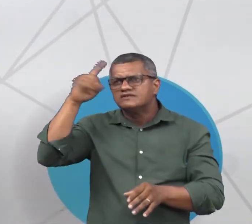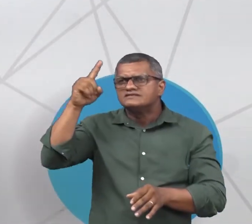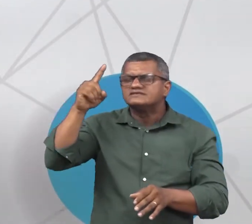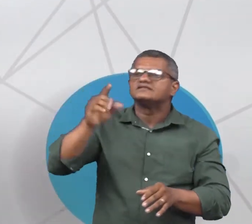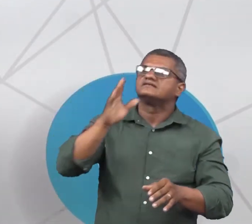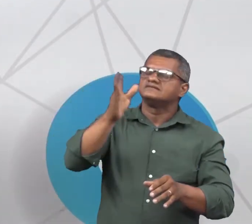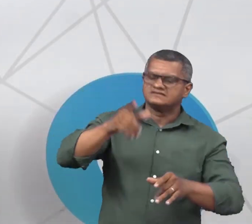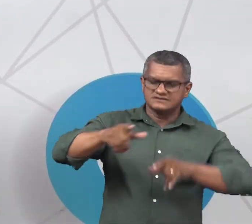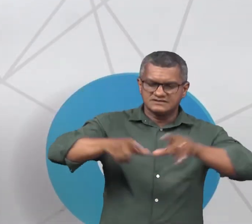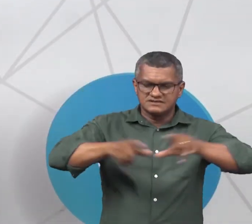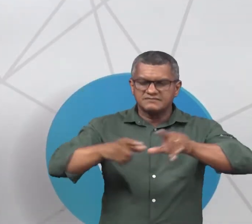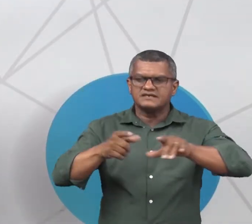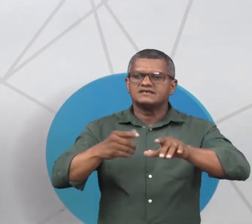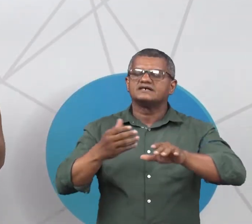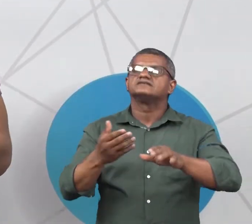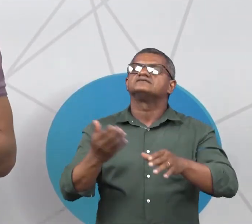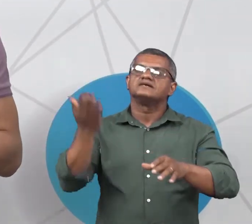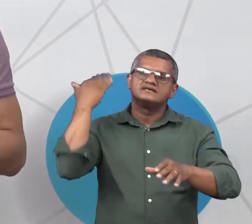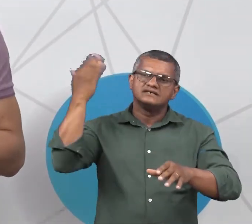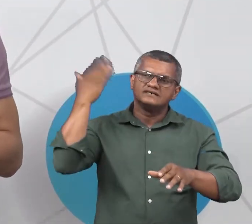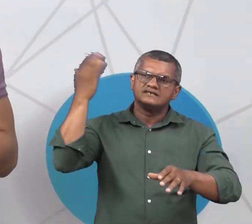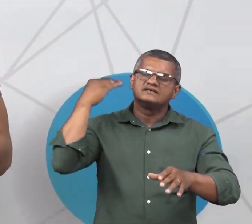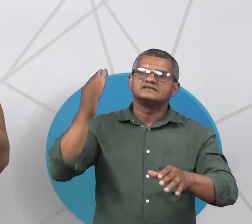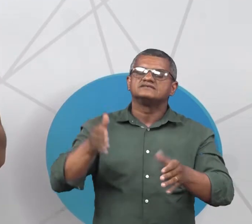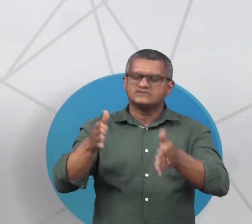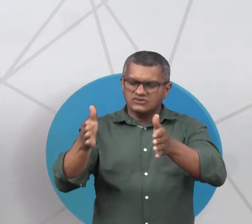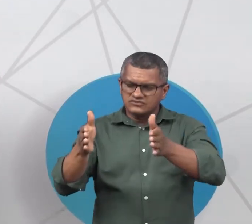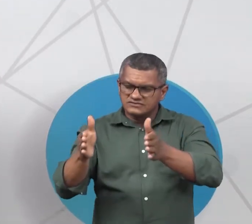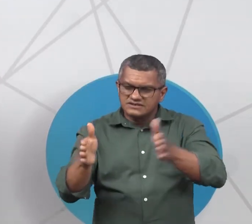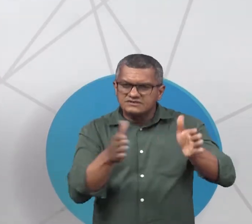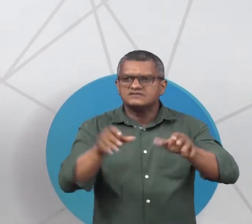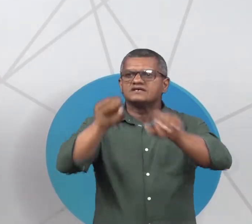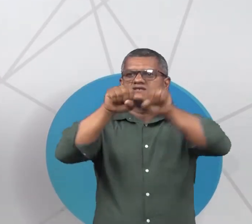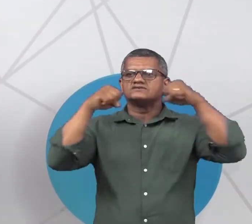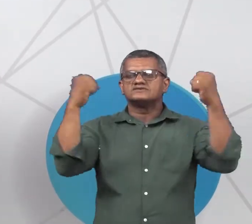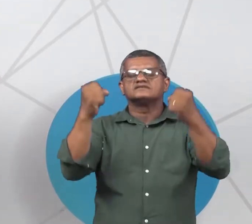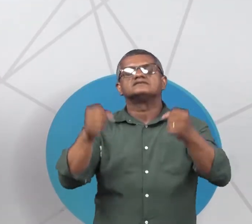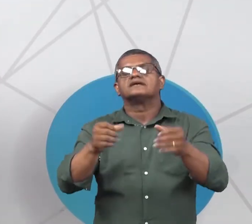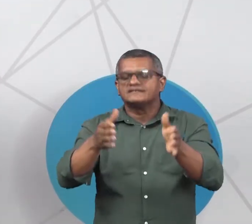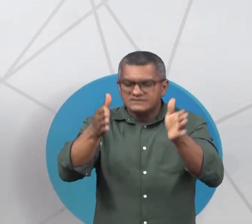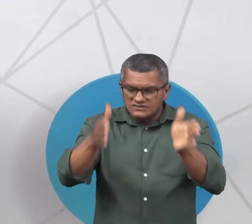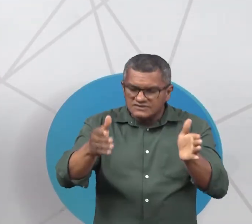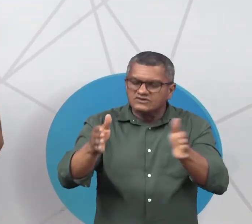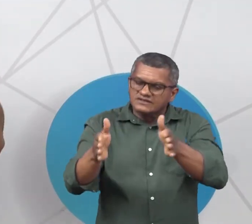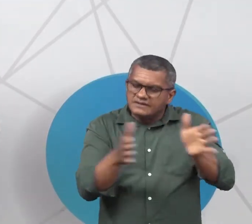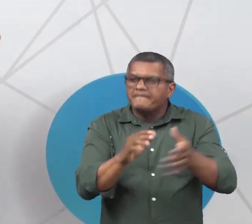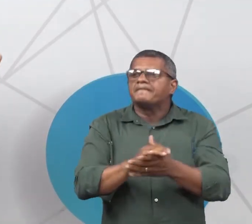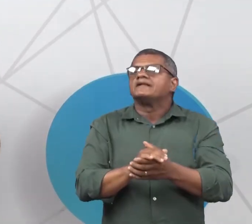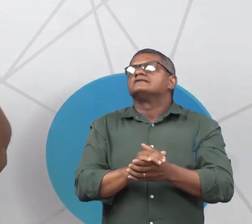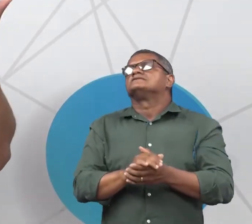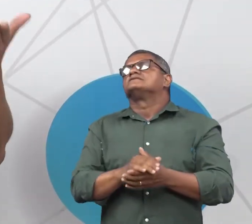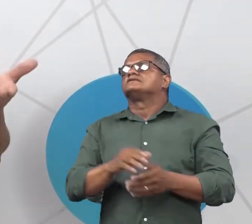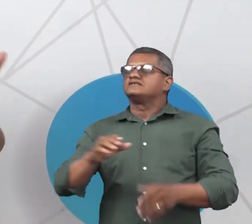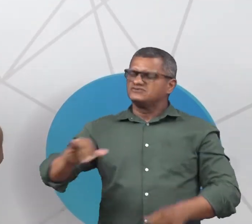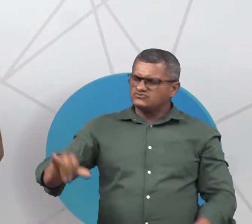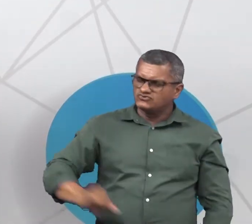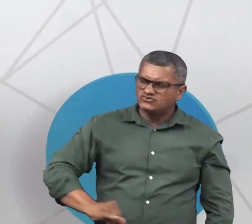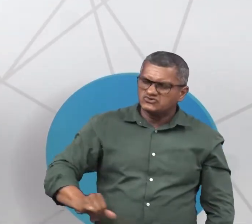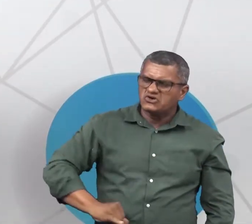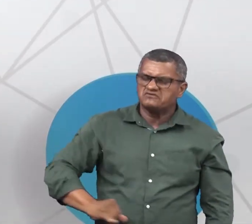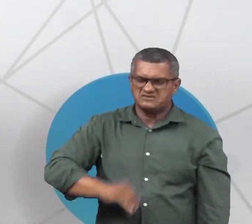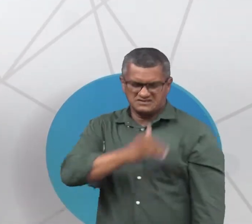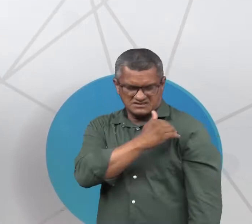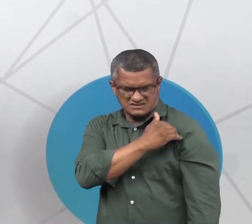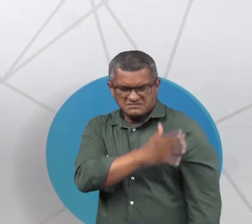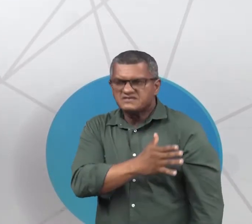nossas aulas, algumas parcelas da sociedade, ou seja, partes da sociedade, sofrem